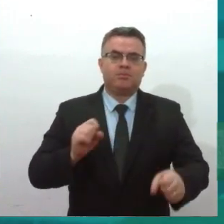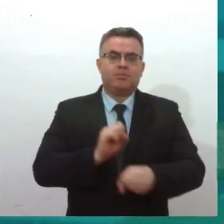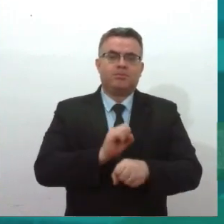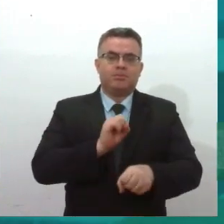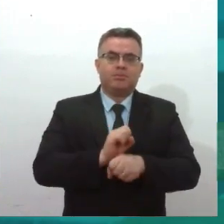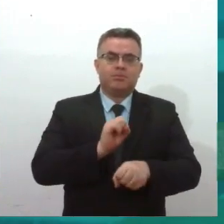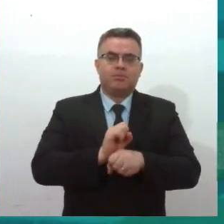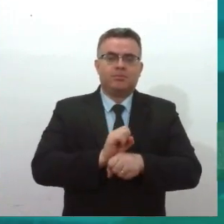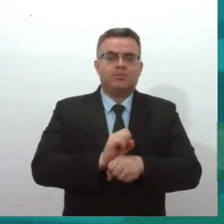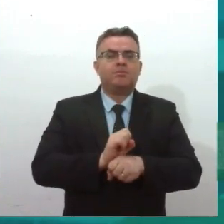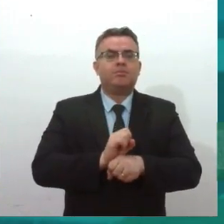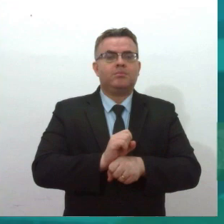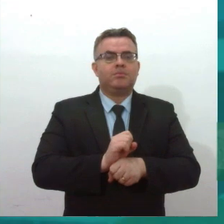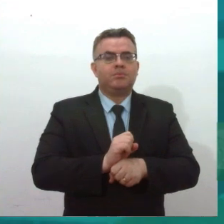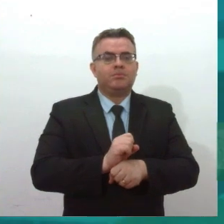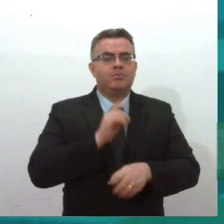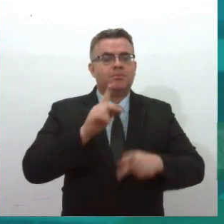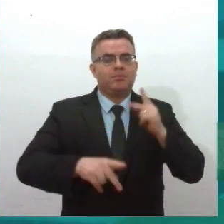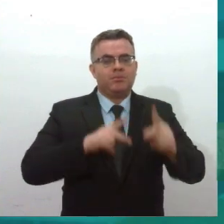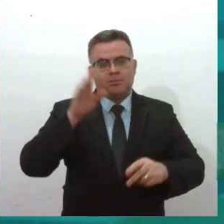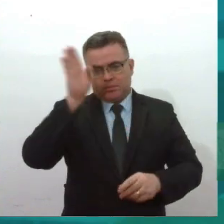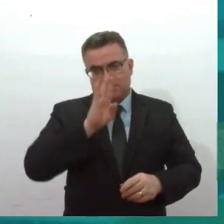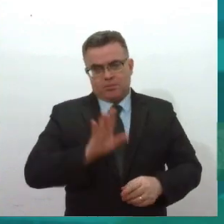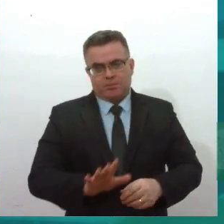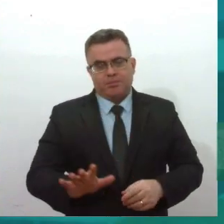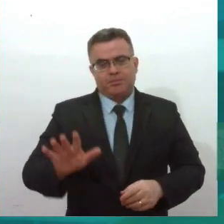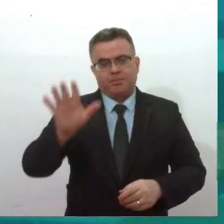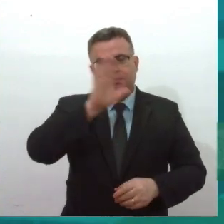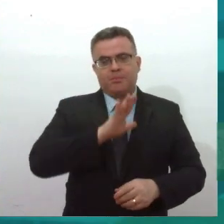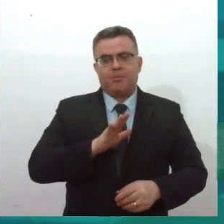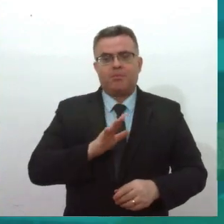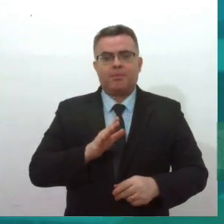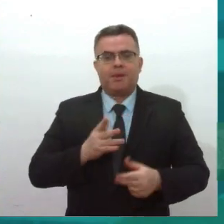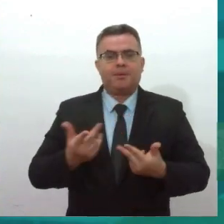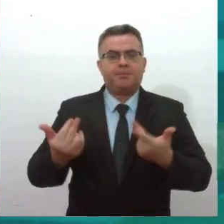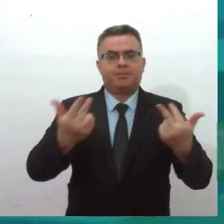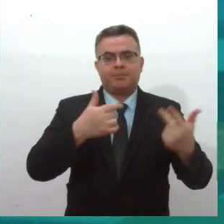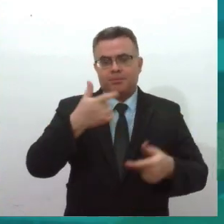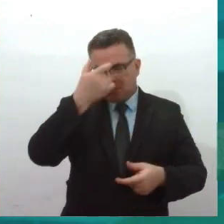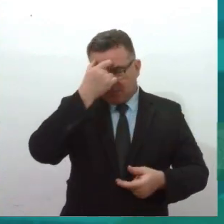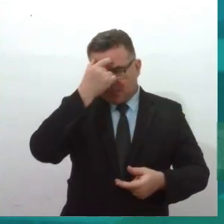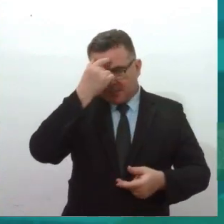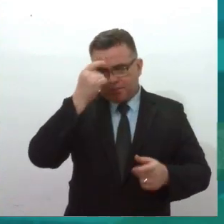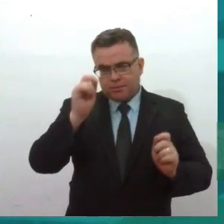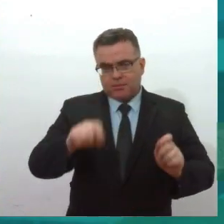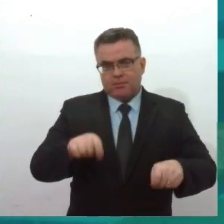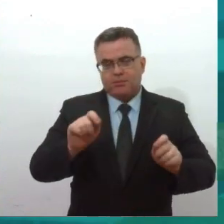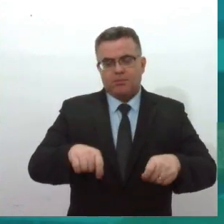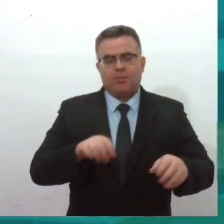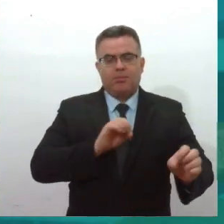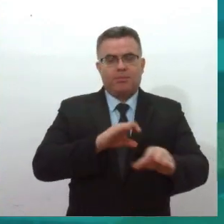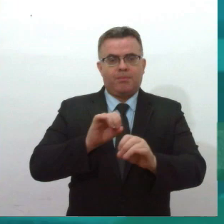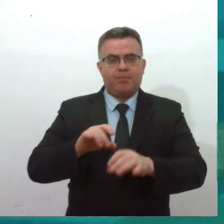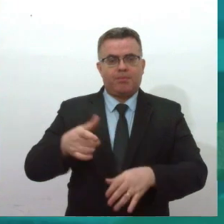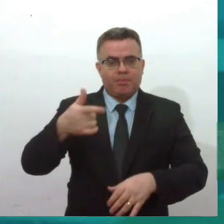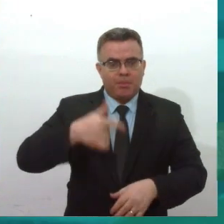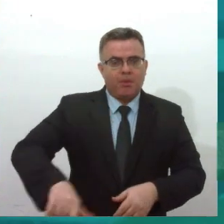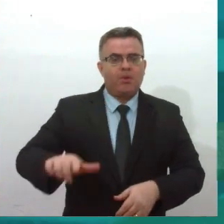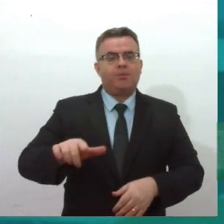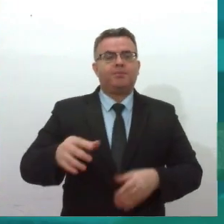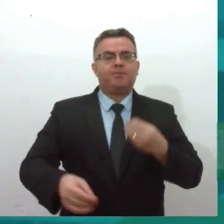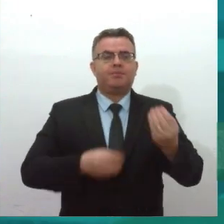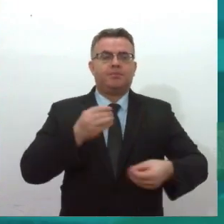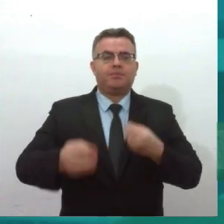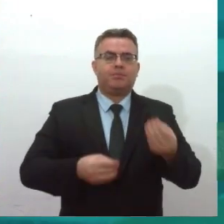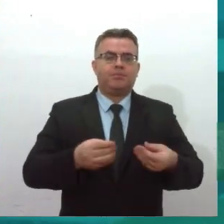que todo o Brasil né haja uma conscientização Principalmente uma reeducação da população quant a questão por